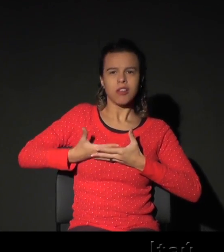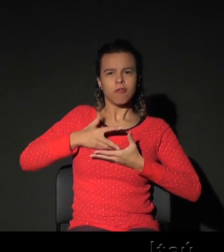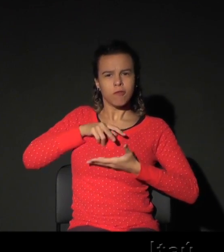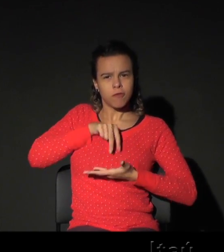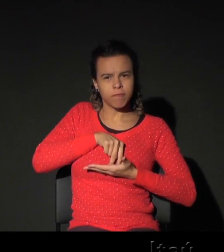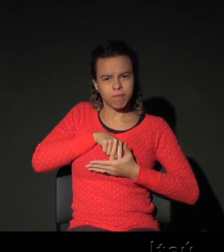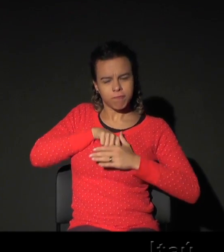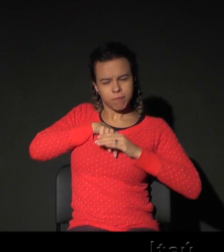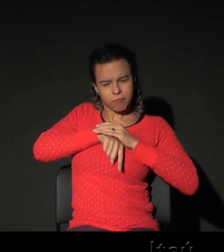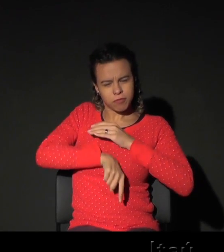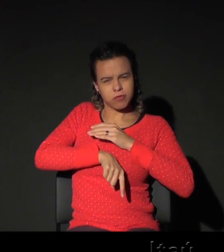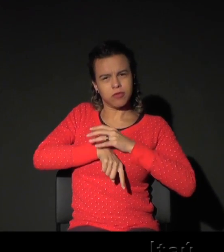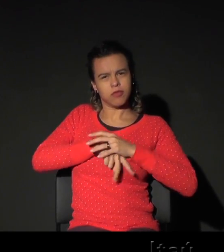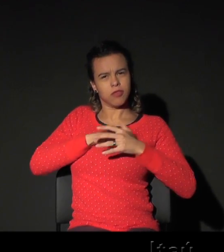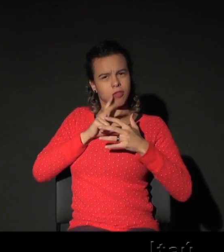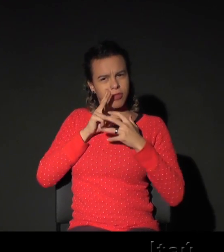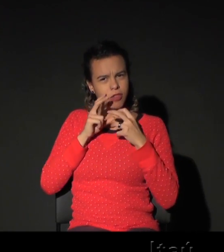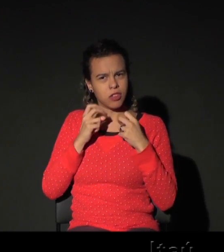força